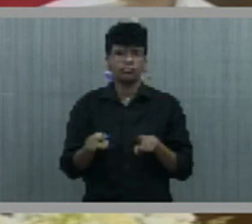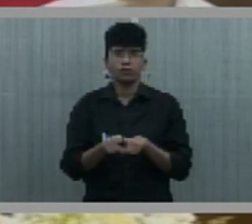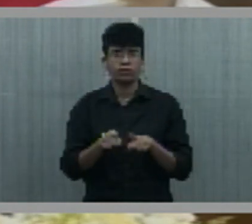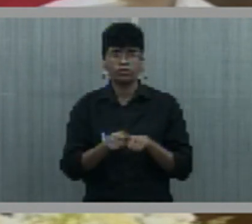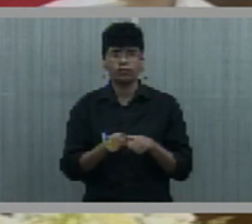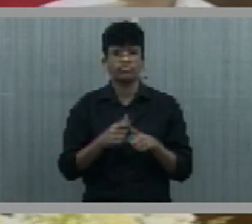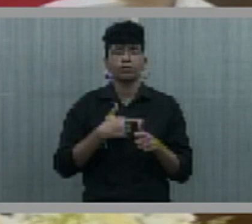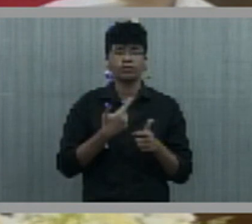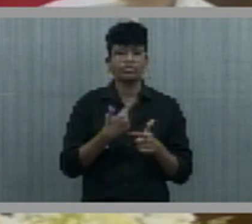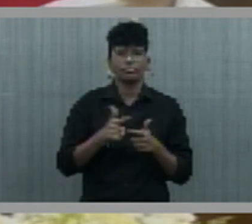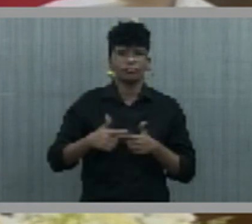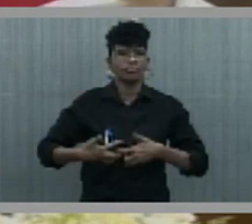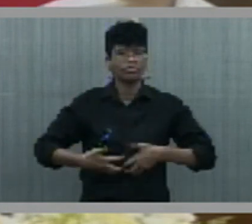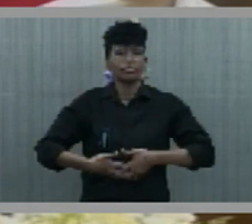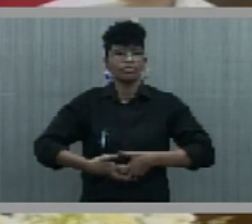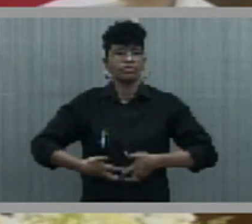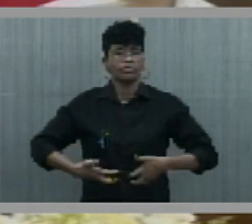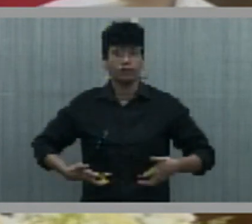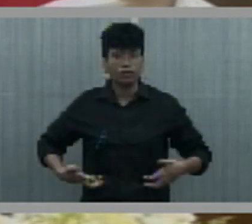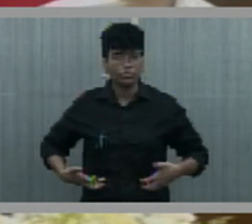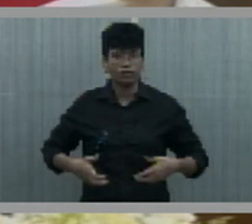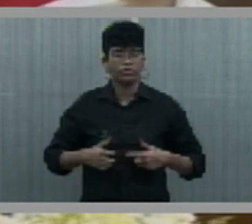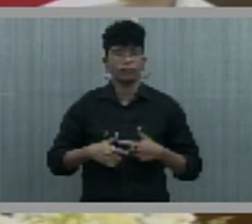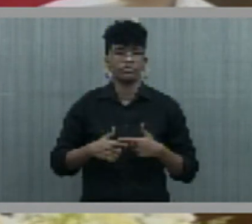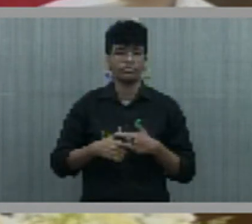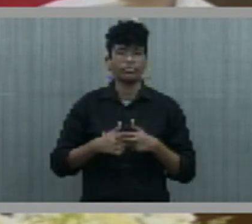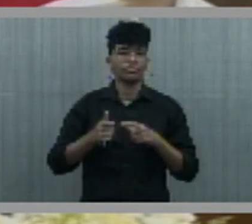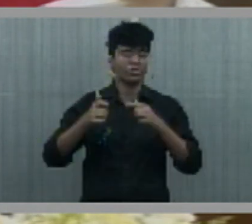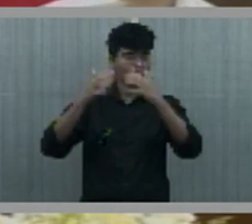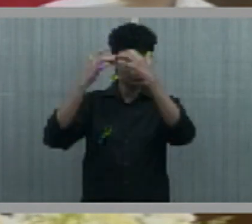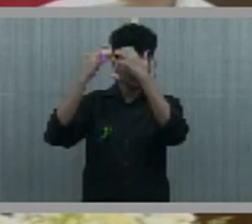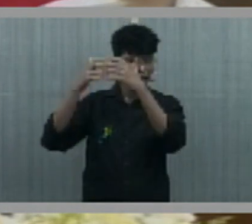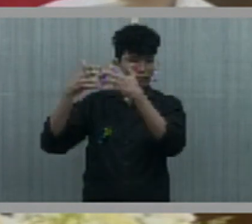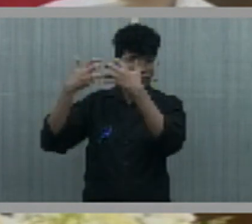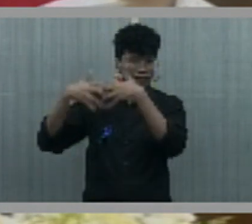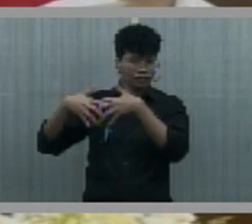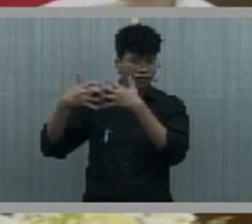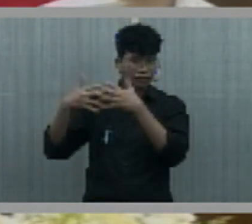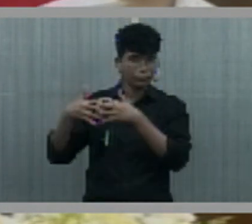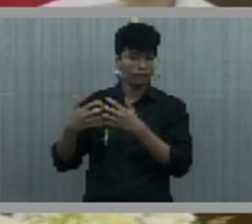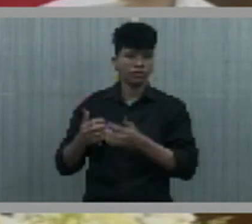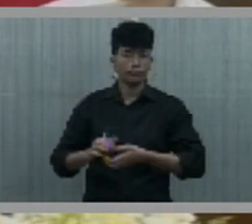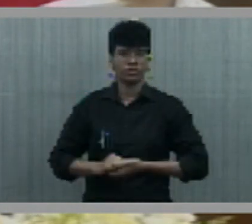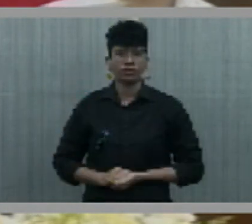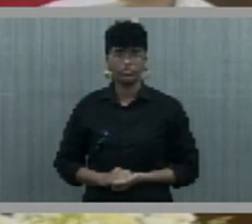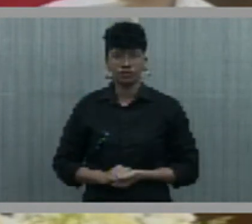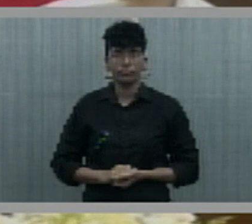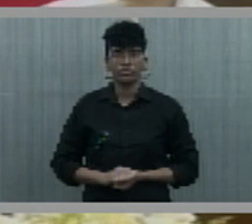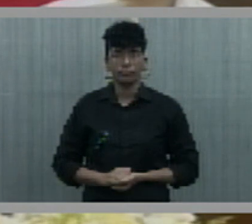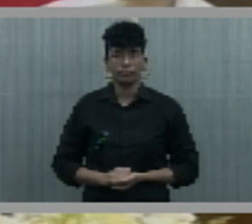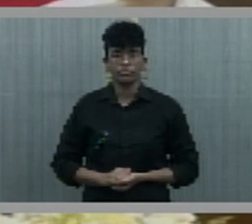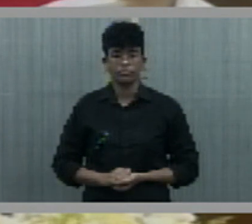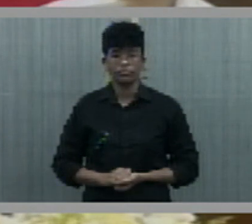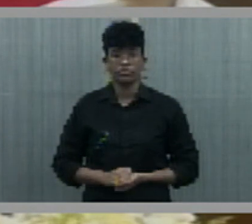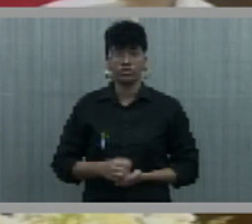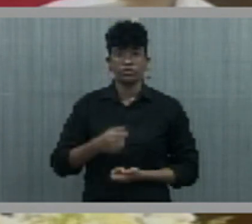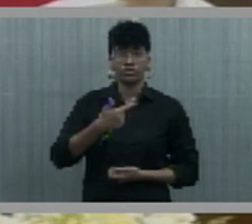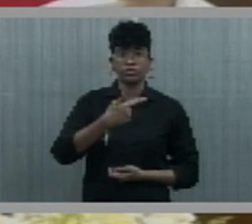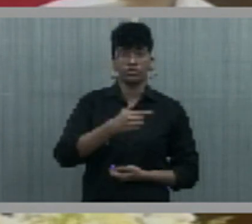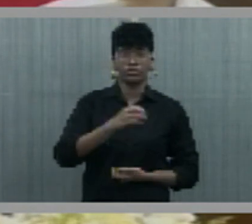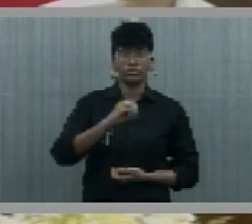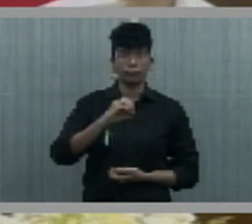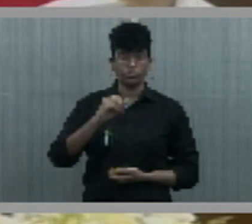insuficiência renais e acidente vascular cerebral. Em